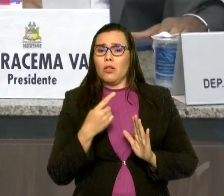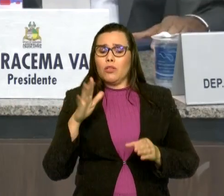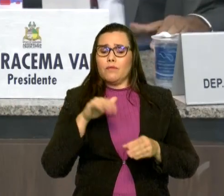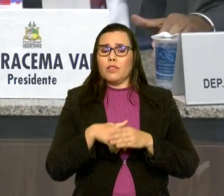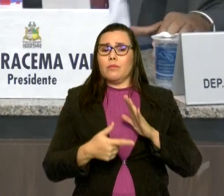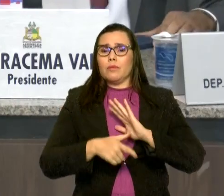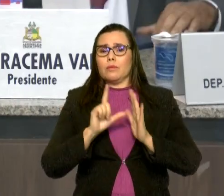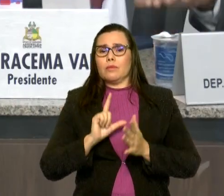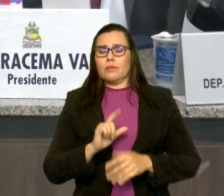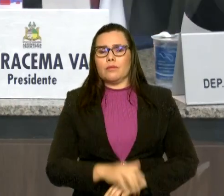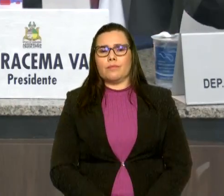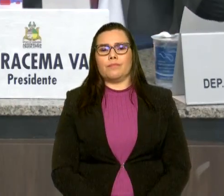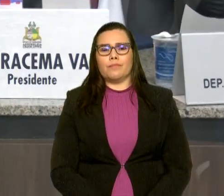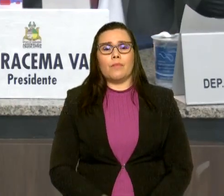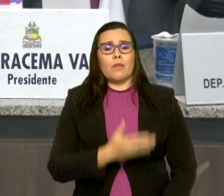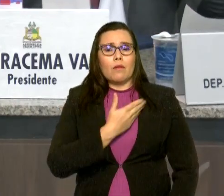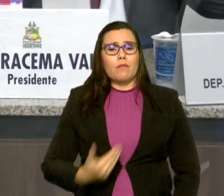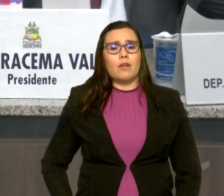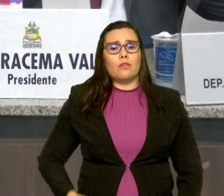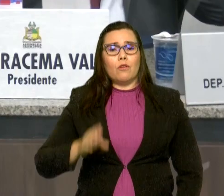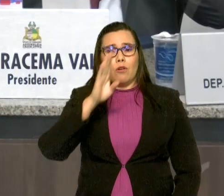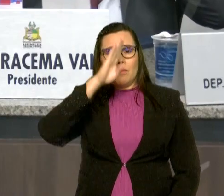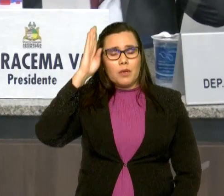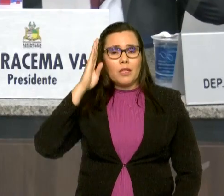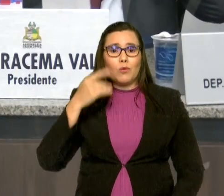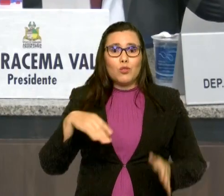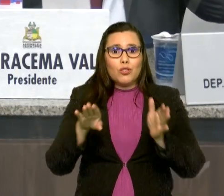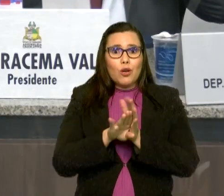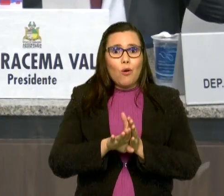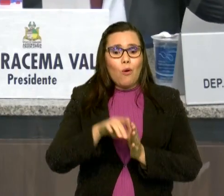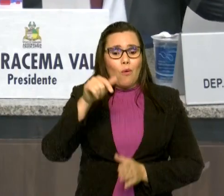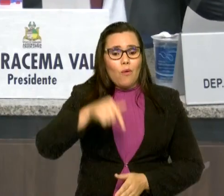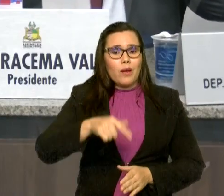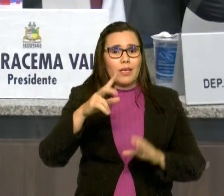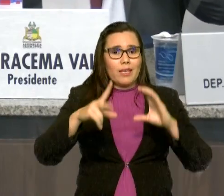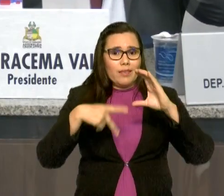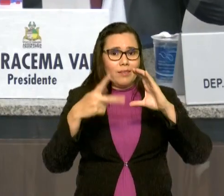Nosso governador Carlos Brandão está na casa. Solicito que as nossas